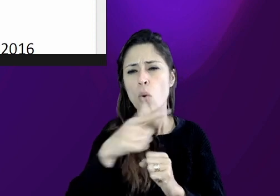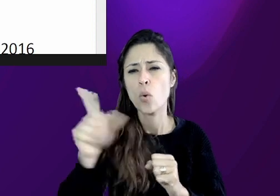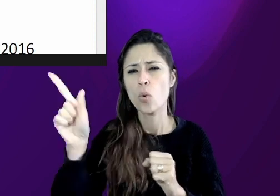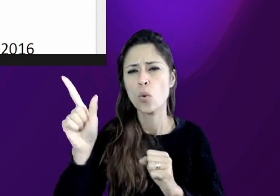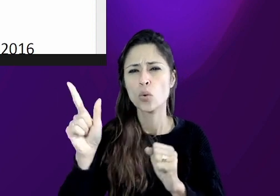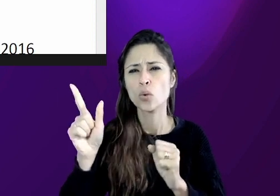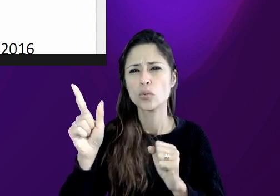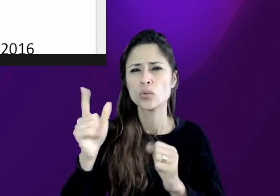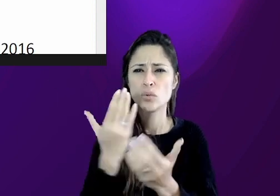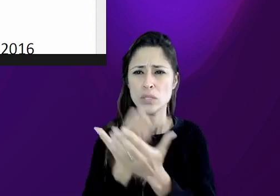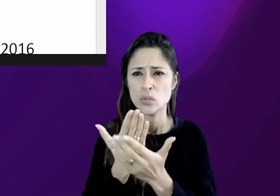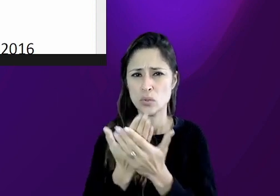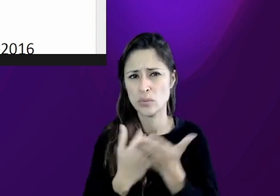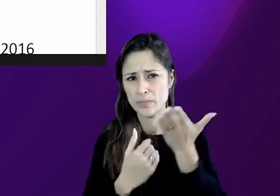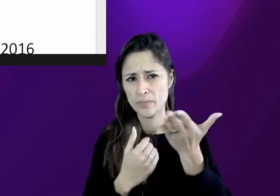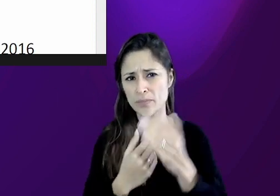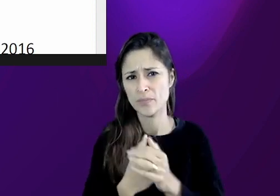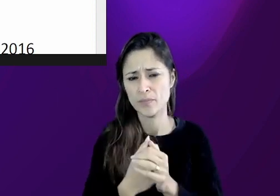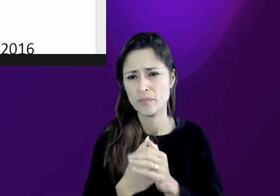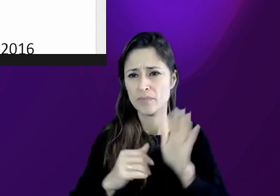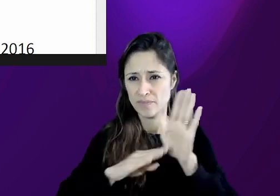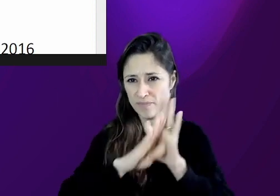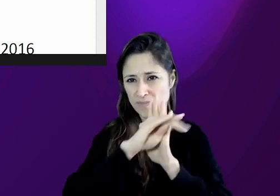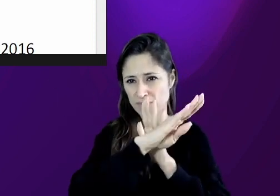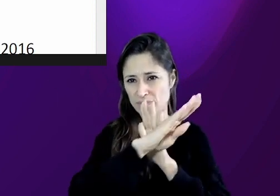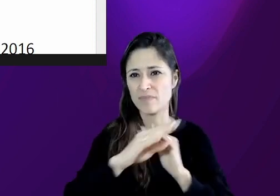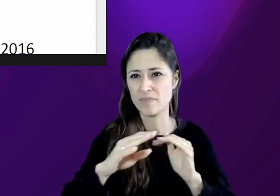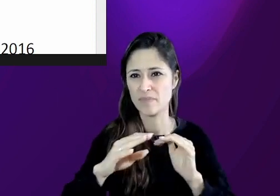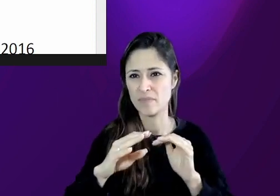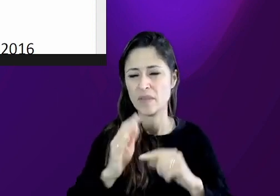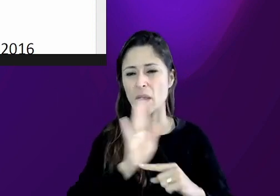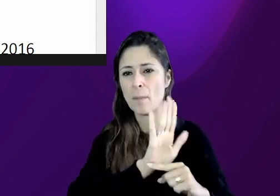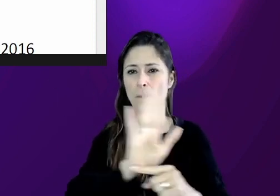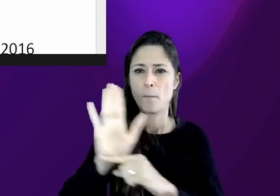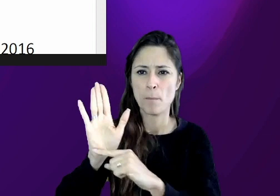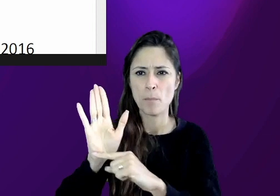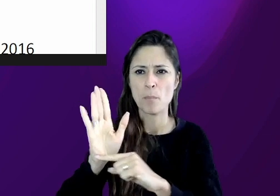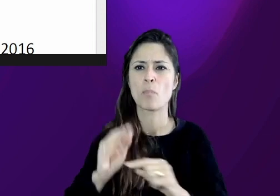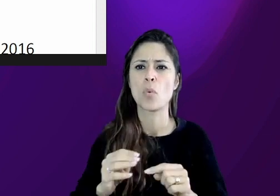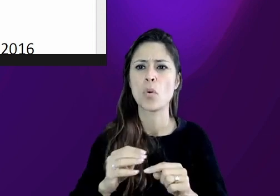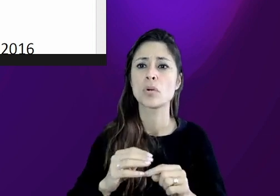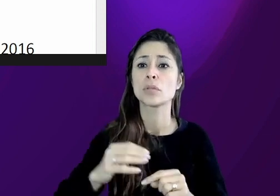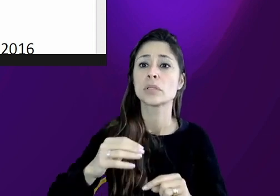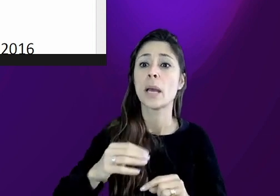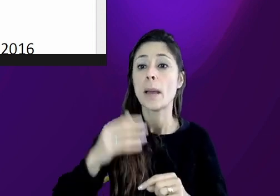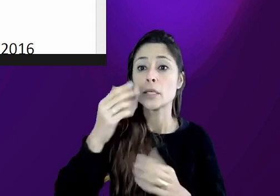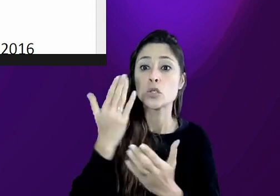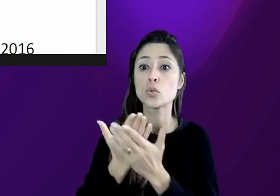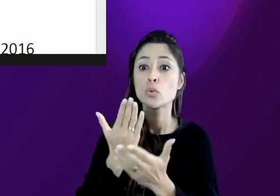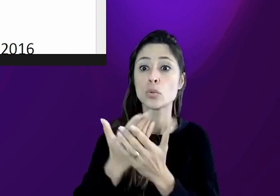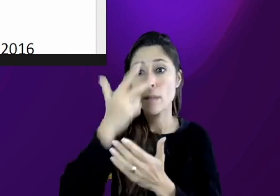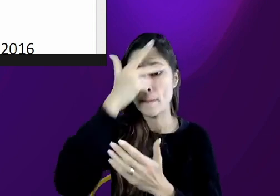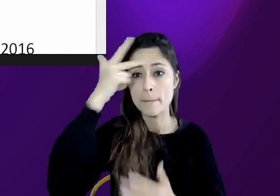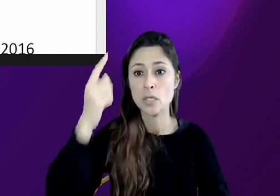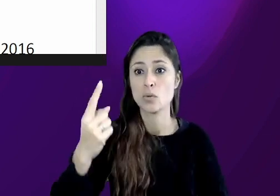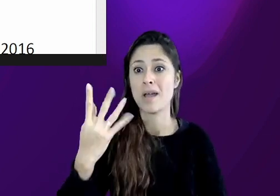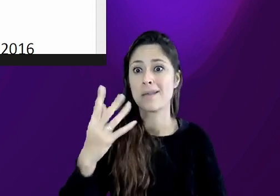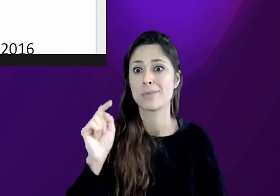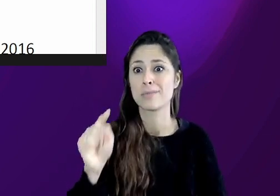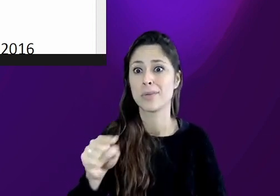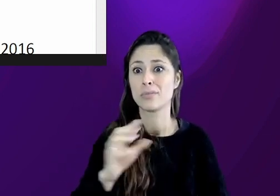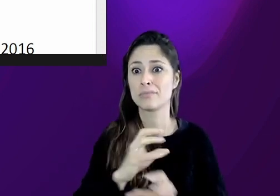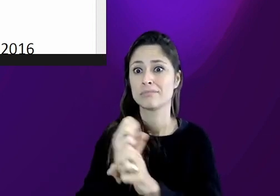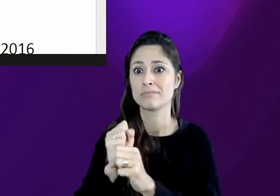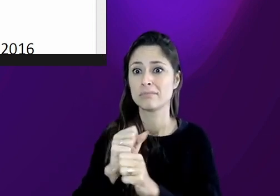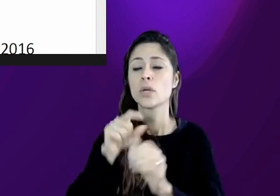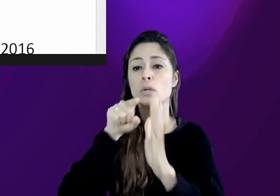outro estudo, na verdade, de retrospectivo aí, que avaliou mais de 14.941 pacientes, que